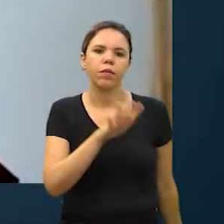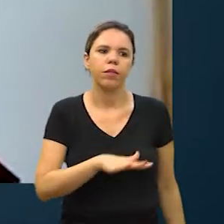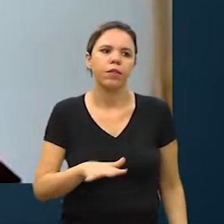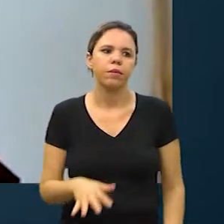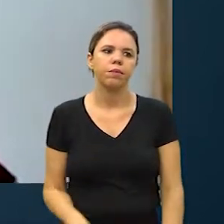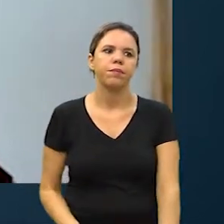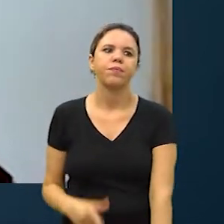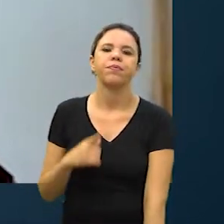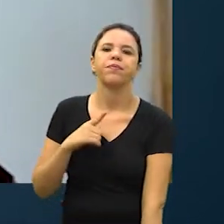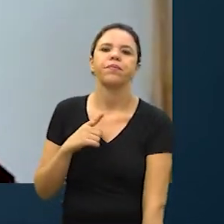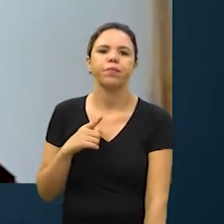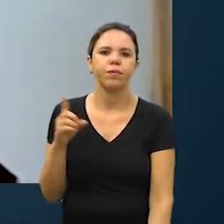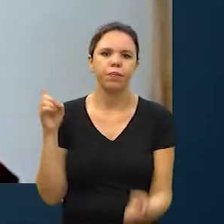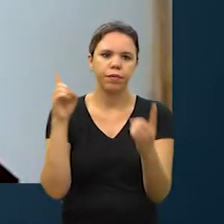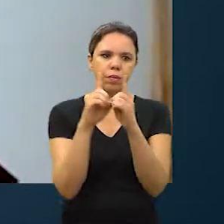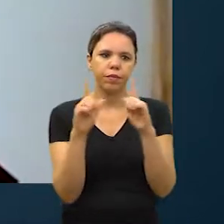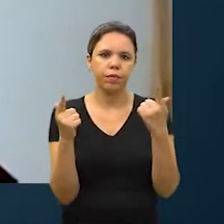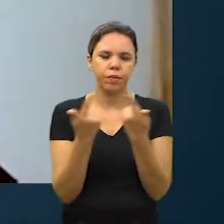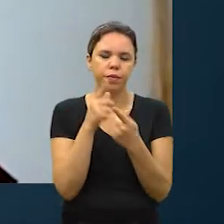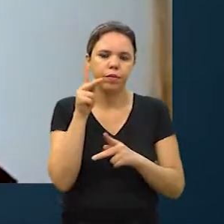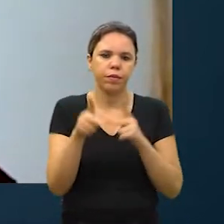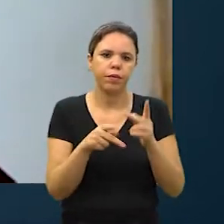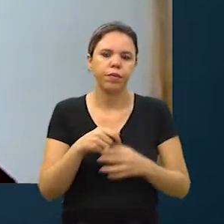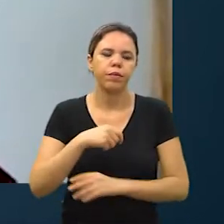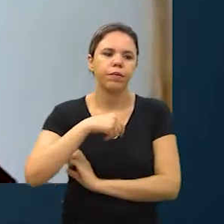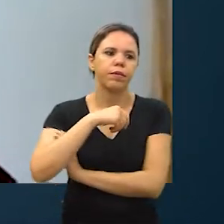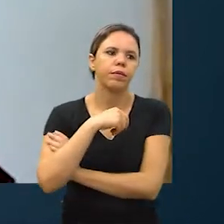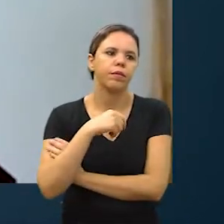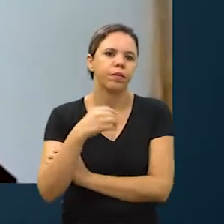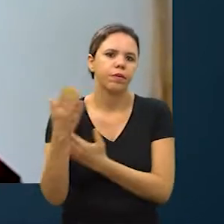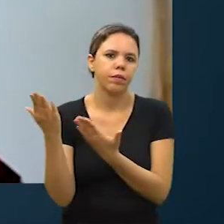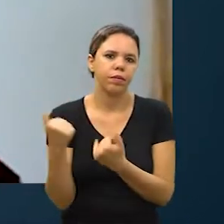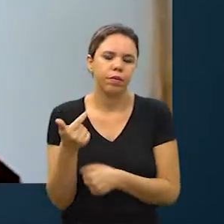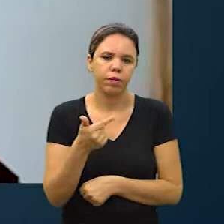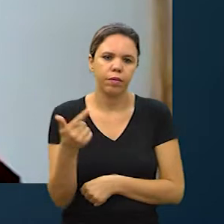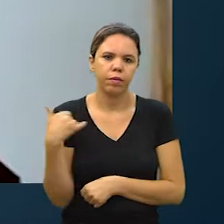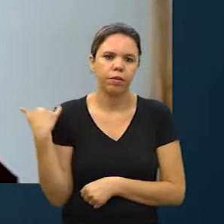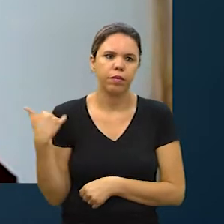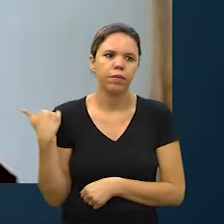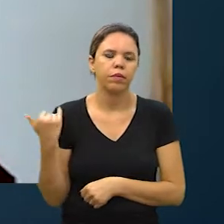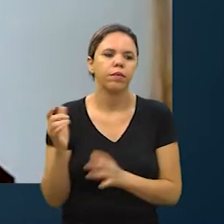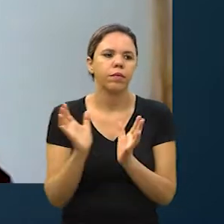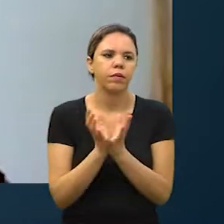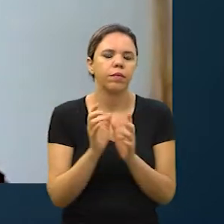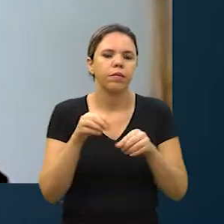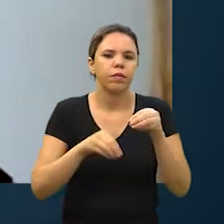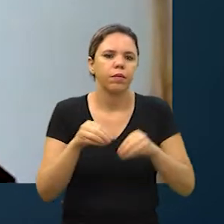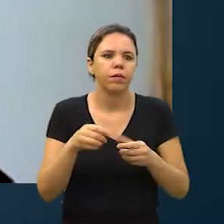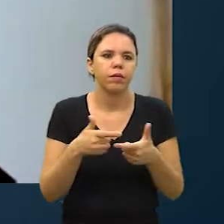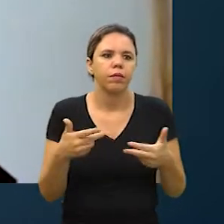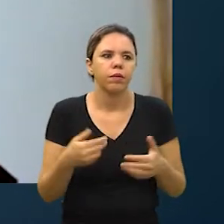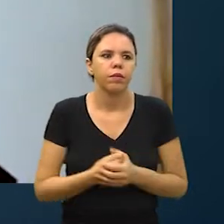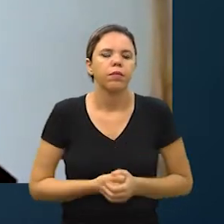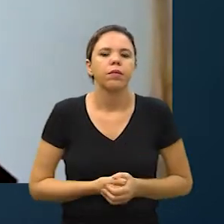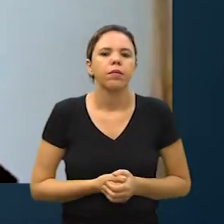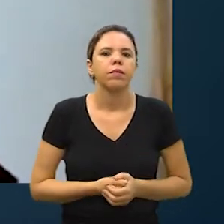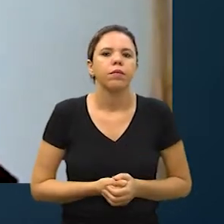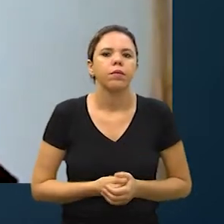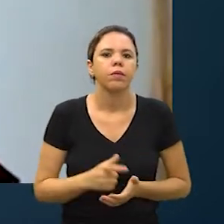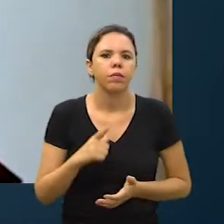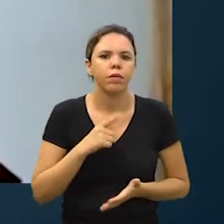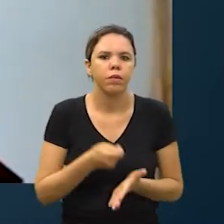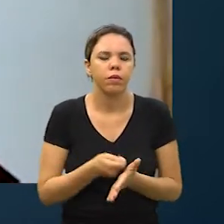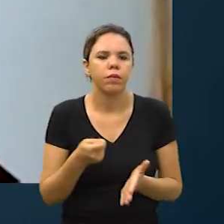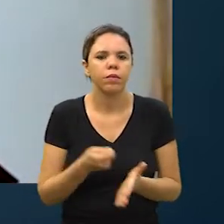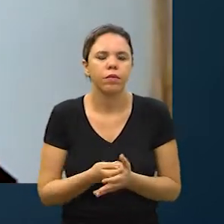bar, atendimento, gestão de pessoas, jovem com 22 anos, montar uma equipe, então